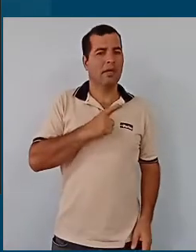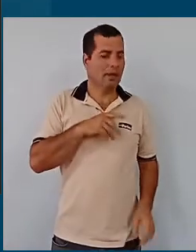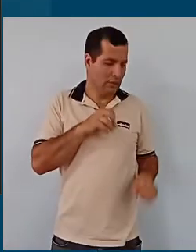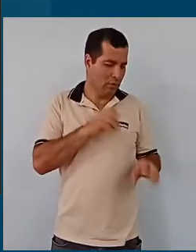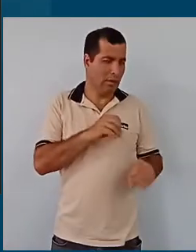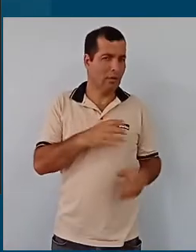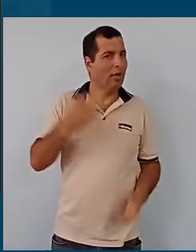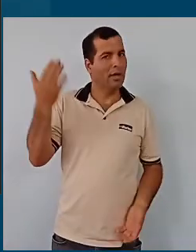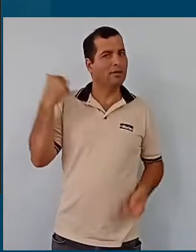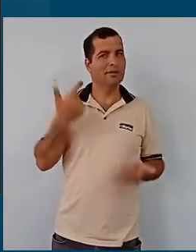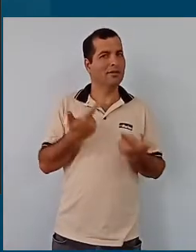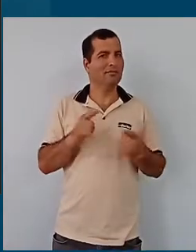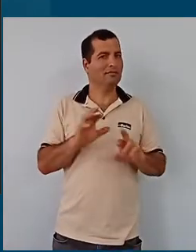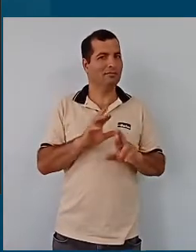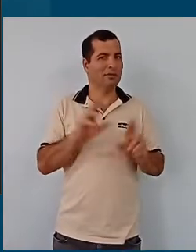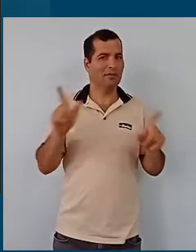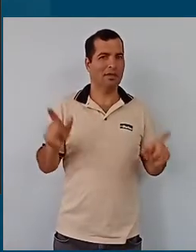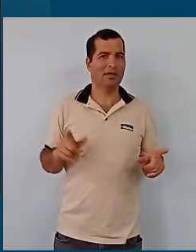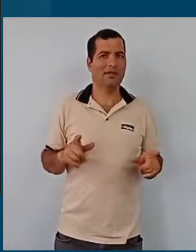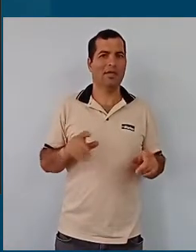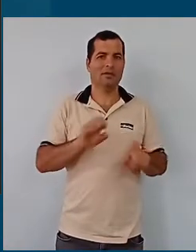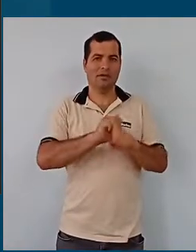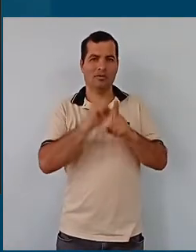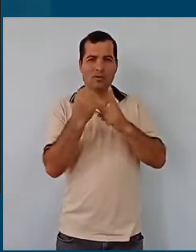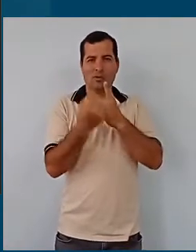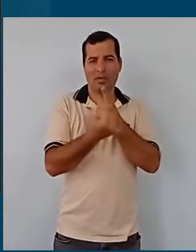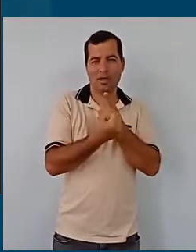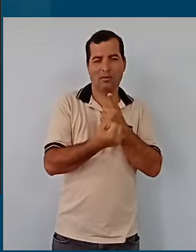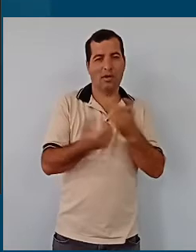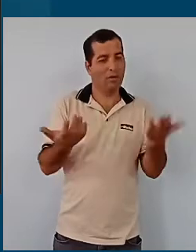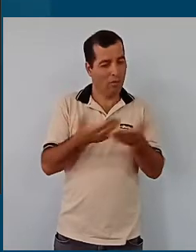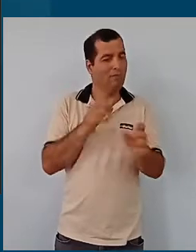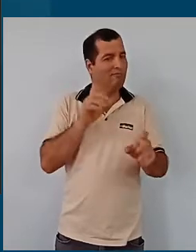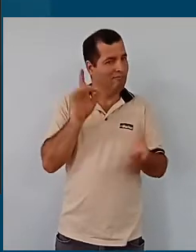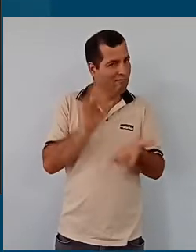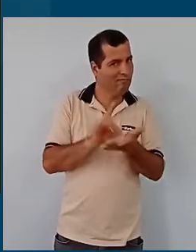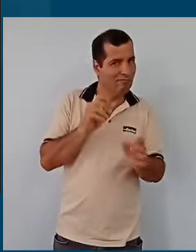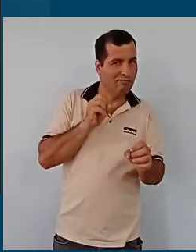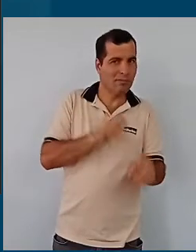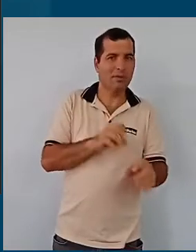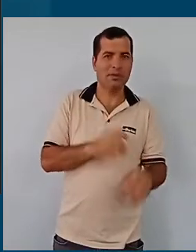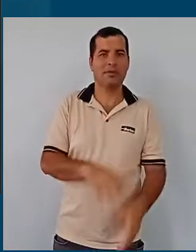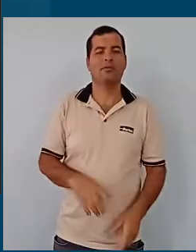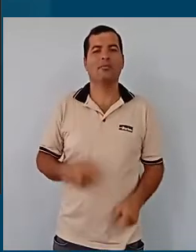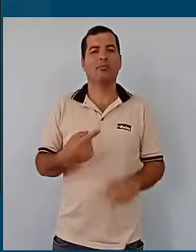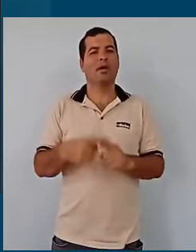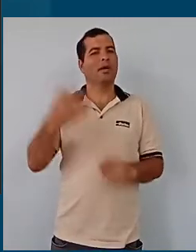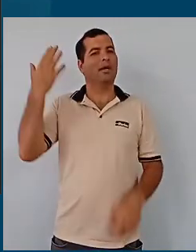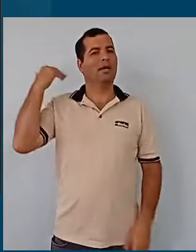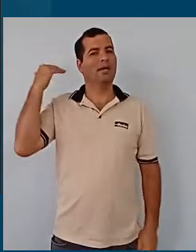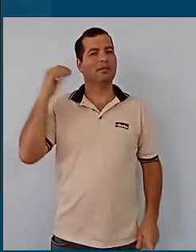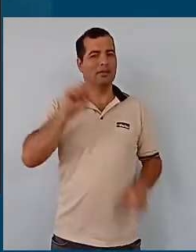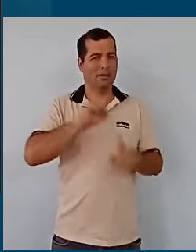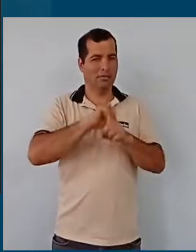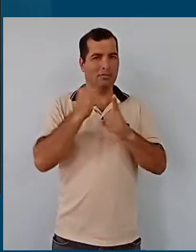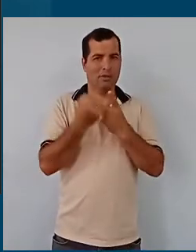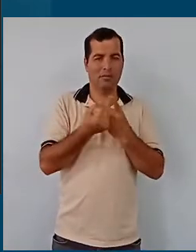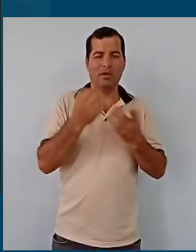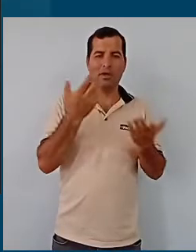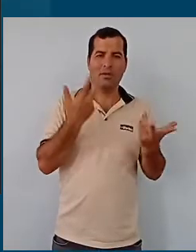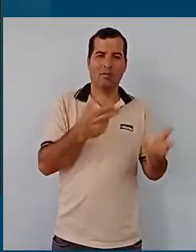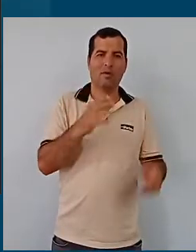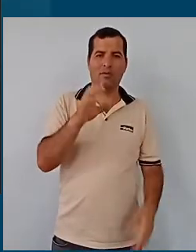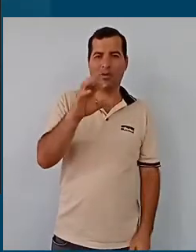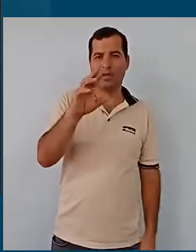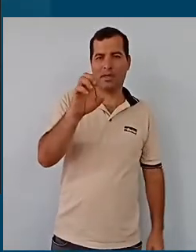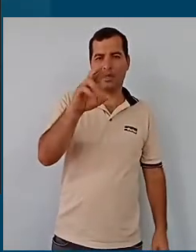educação, né, saiu do âmbito da assistência social, né, onde funcionavam as creches, as